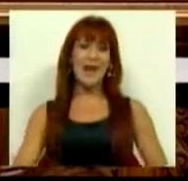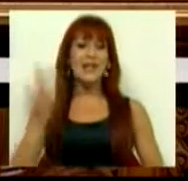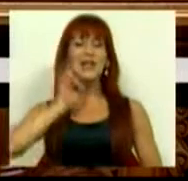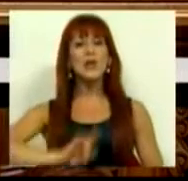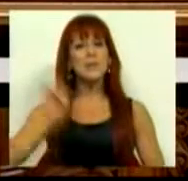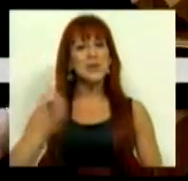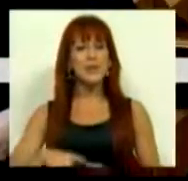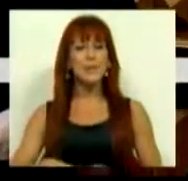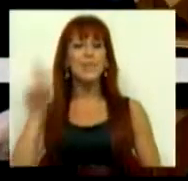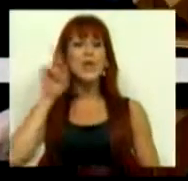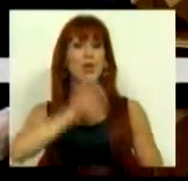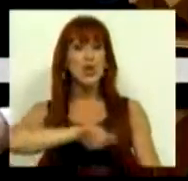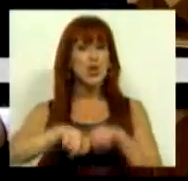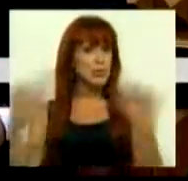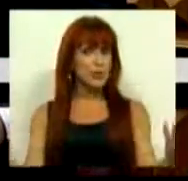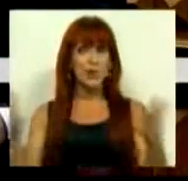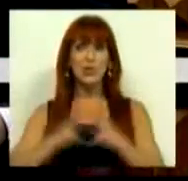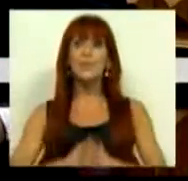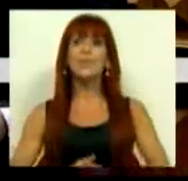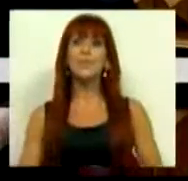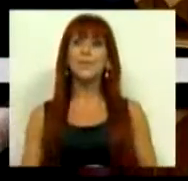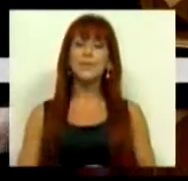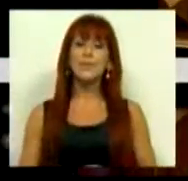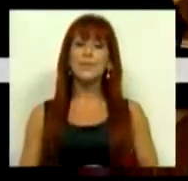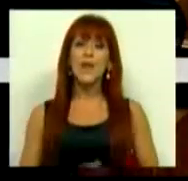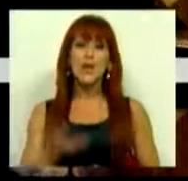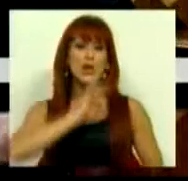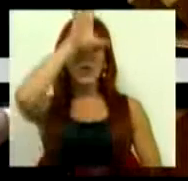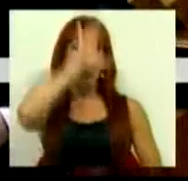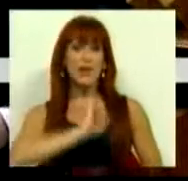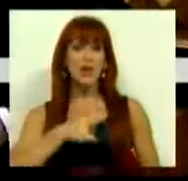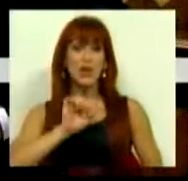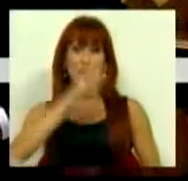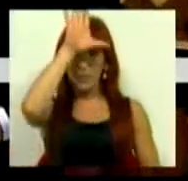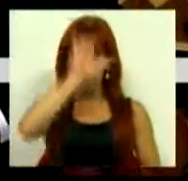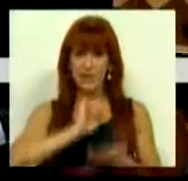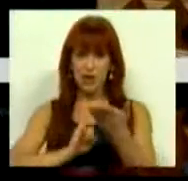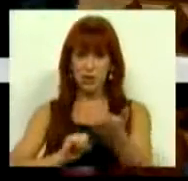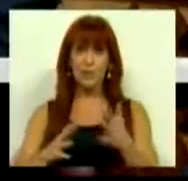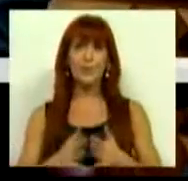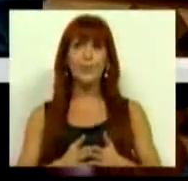Senhora Presidente, senhoras e senhores deputados, senhor Ministro, senhor Primeiro-Ministro.